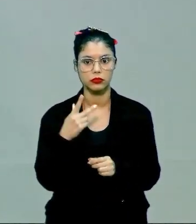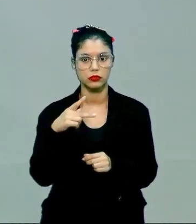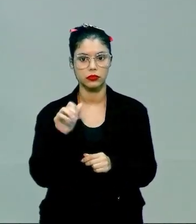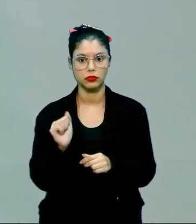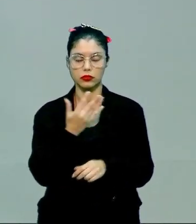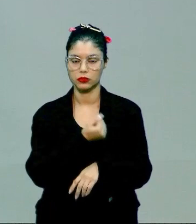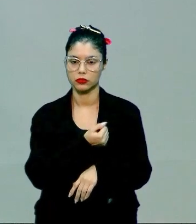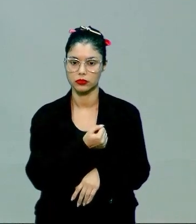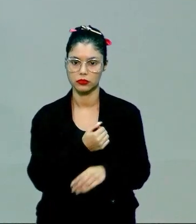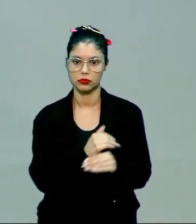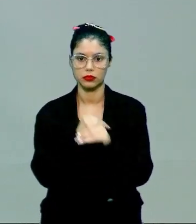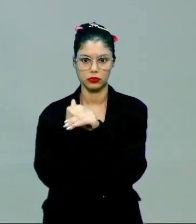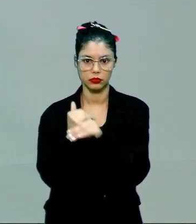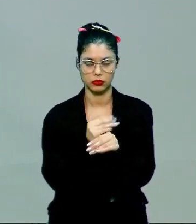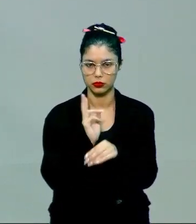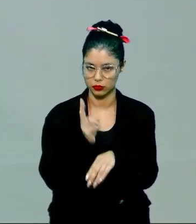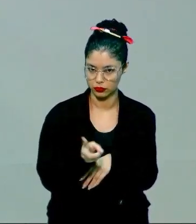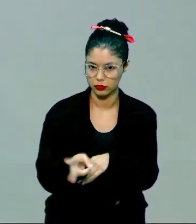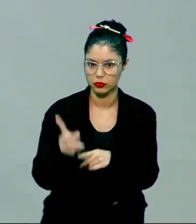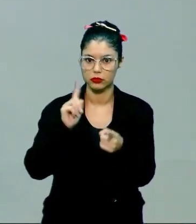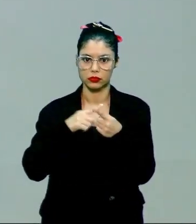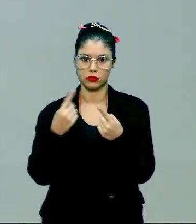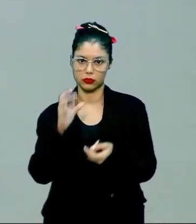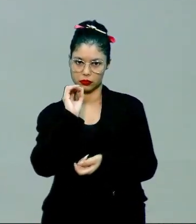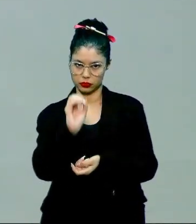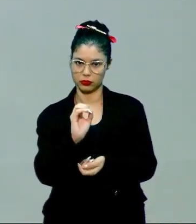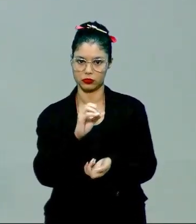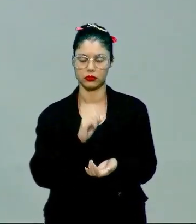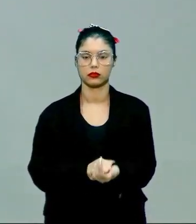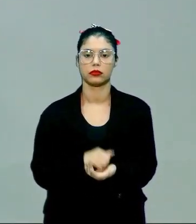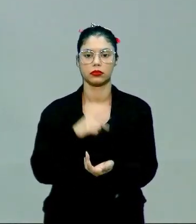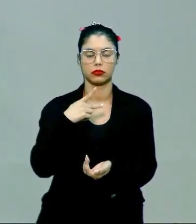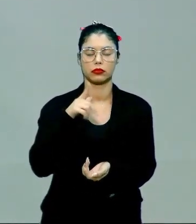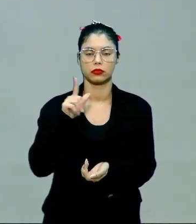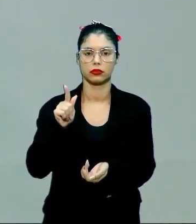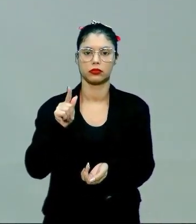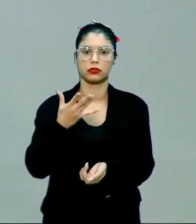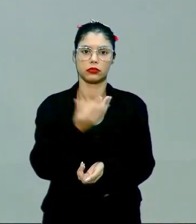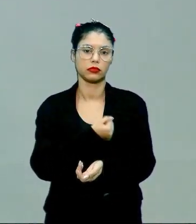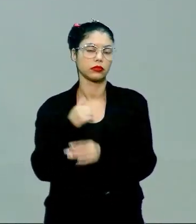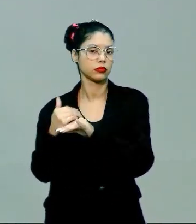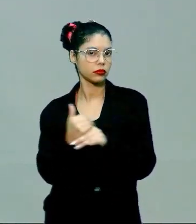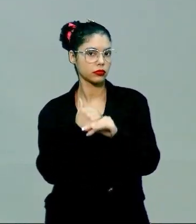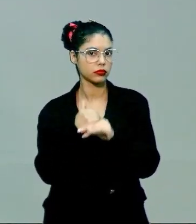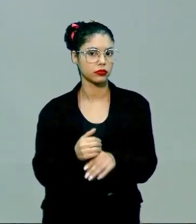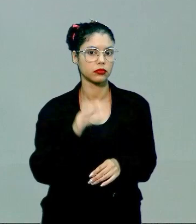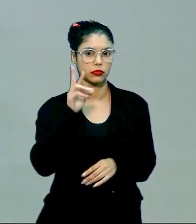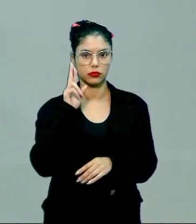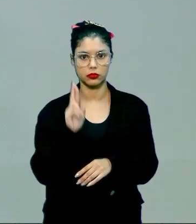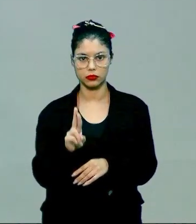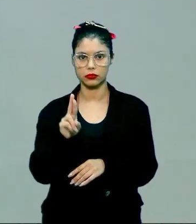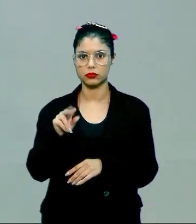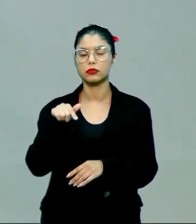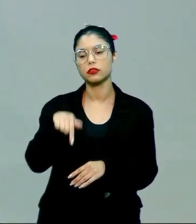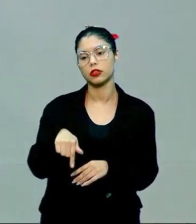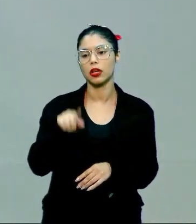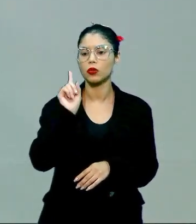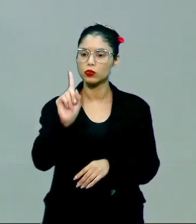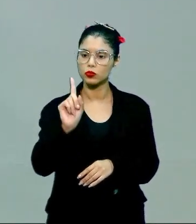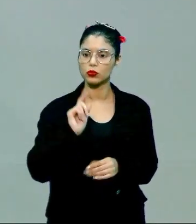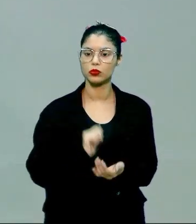PA, números iguais é constante, mas a razão é 0. Na PG, são números iguais, mas a razão é 1. Por